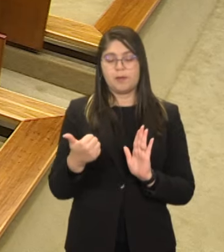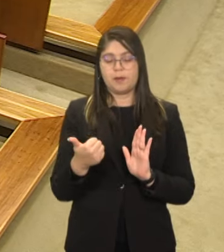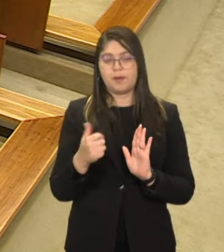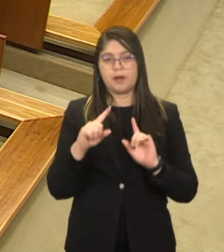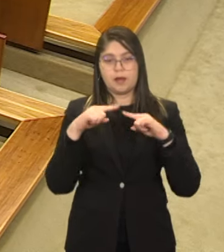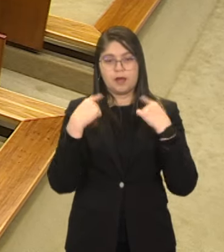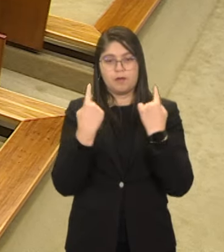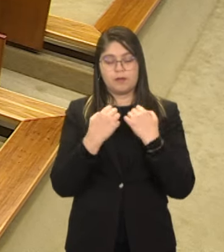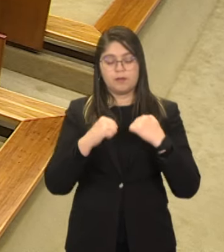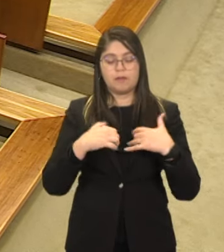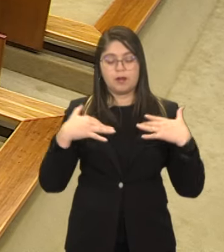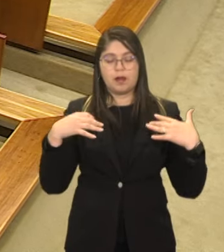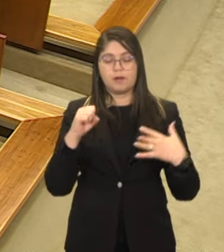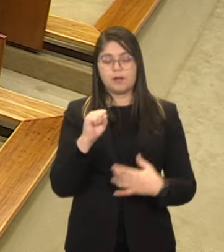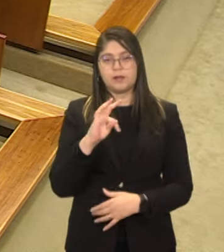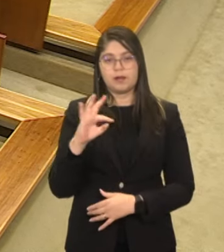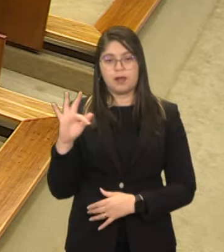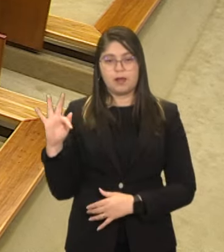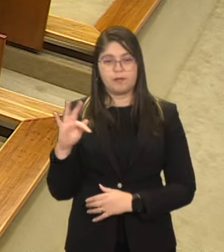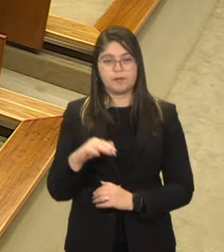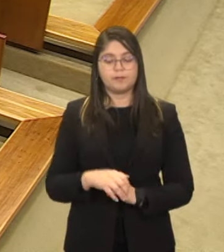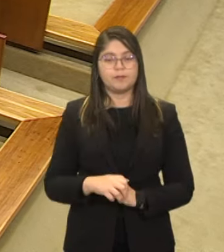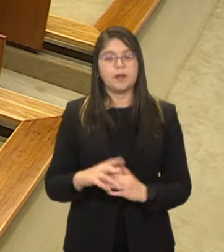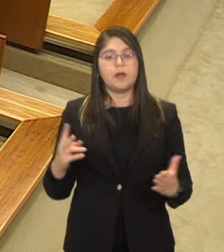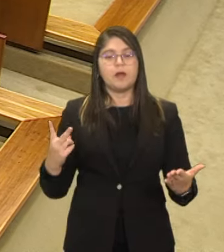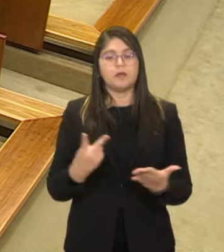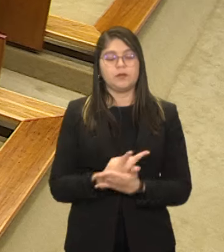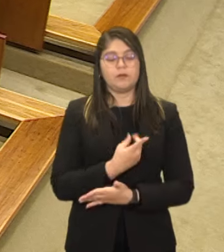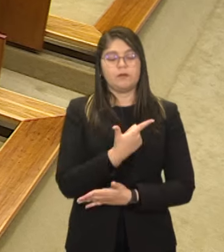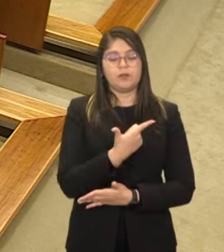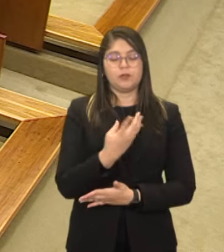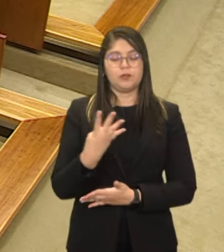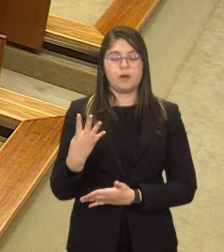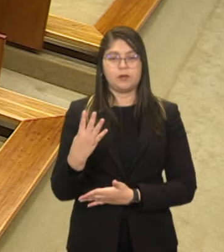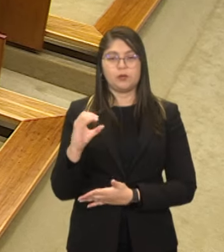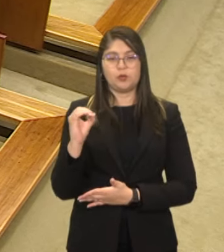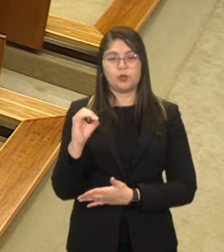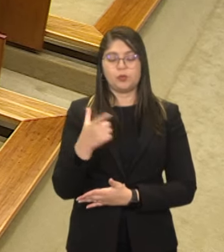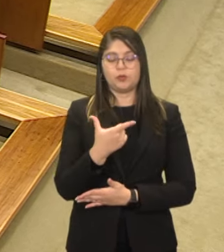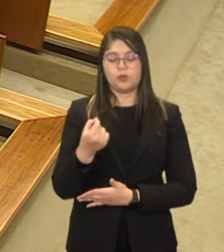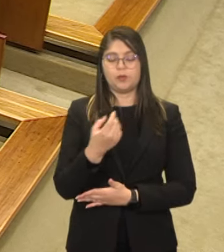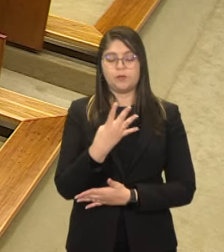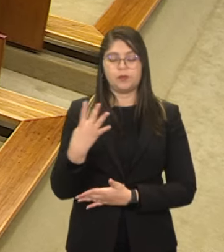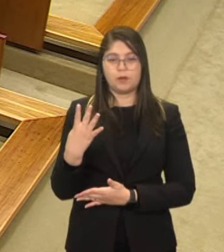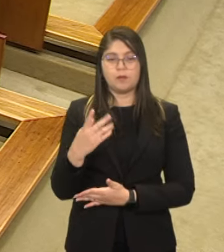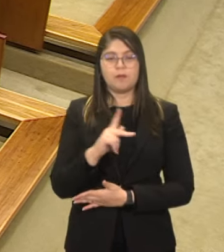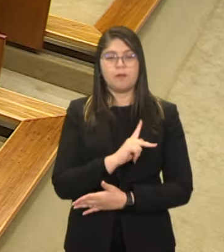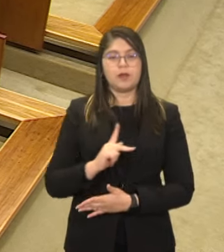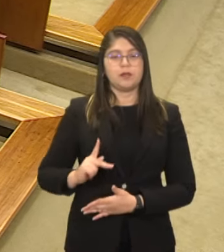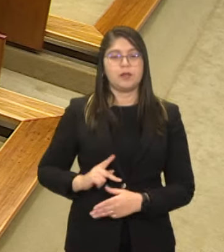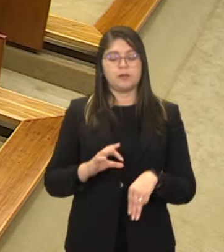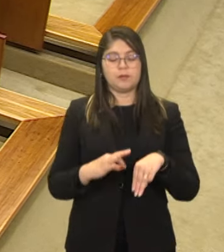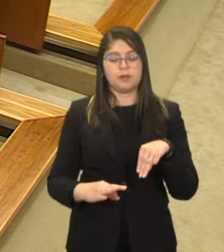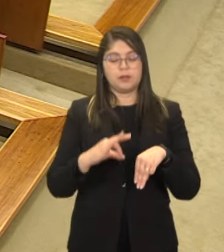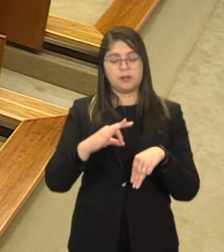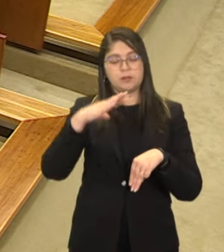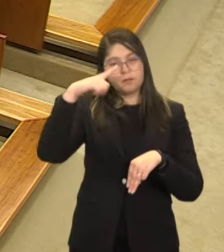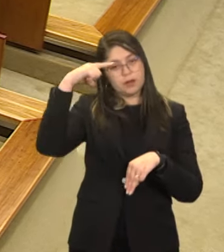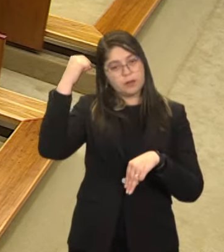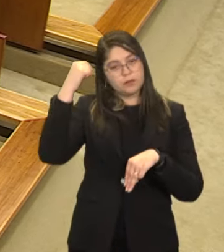do Plenário do Supremo Tribunal Federal, realizada em 24 de outubro de 2024. Presidência do senhor ministro Luiz Roberto